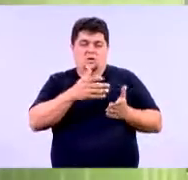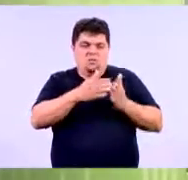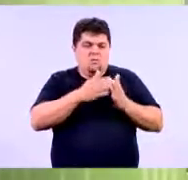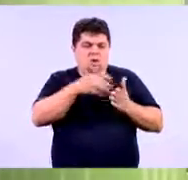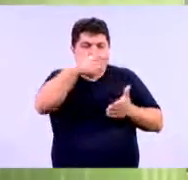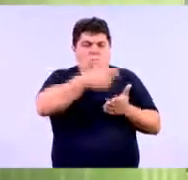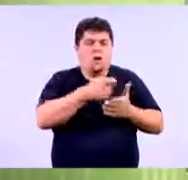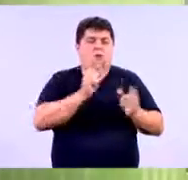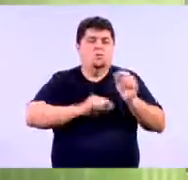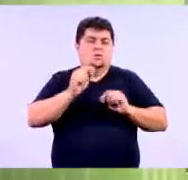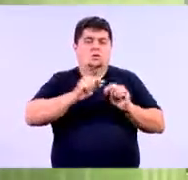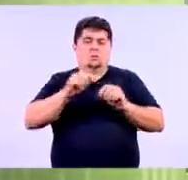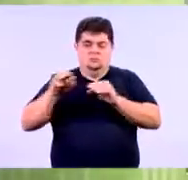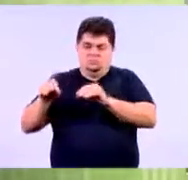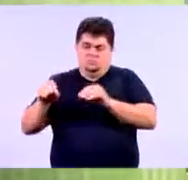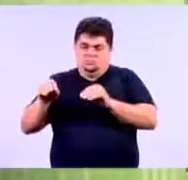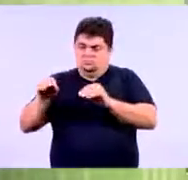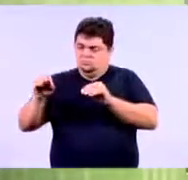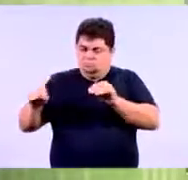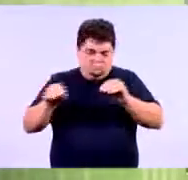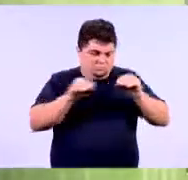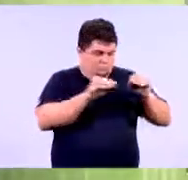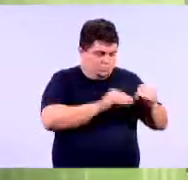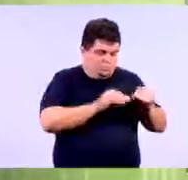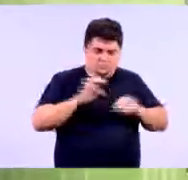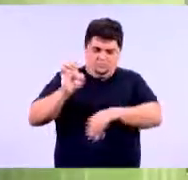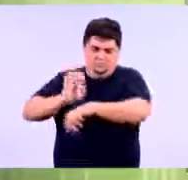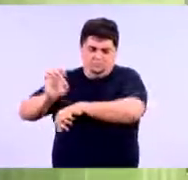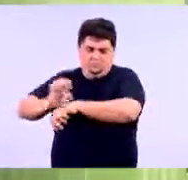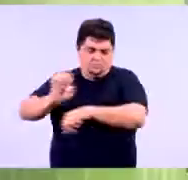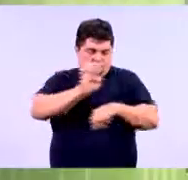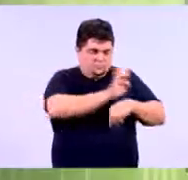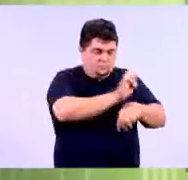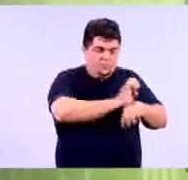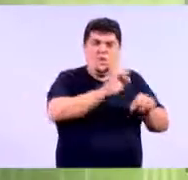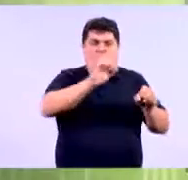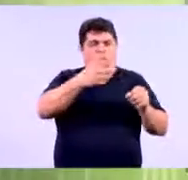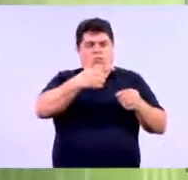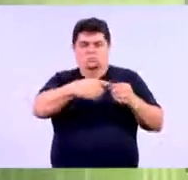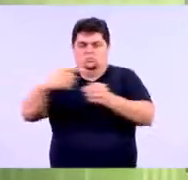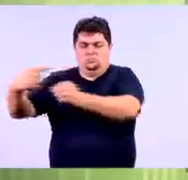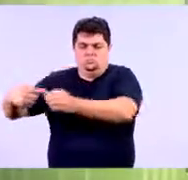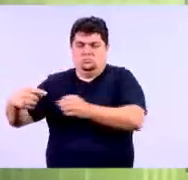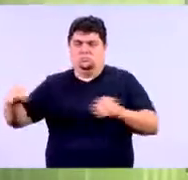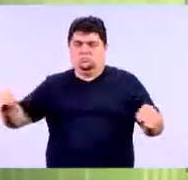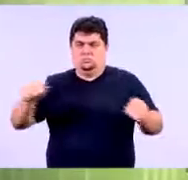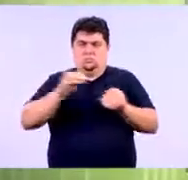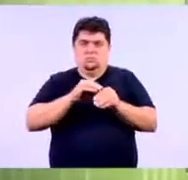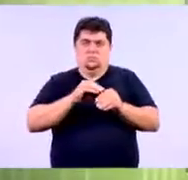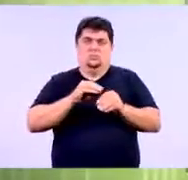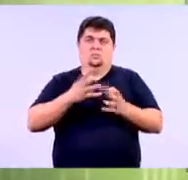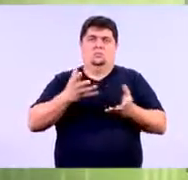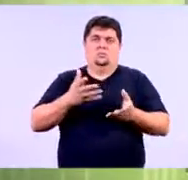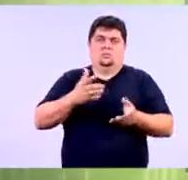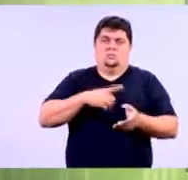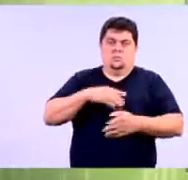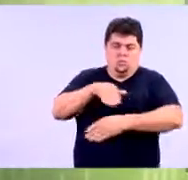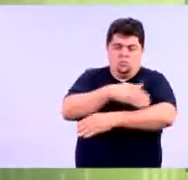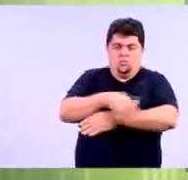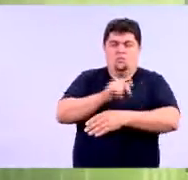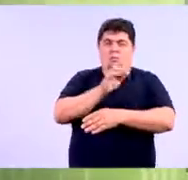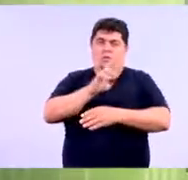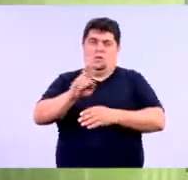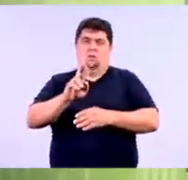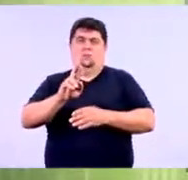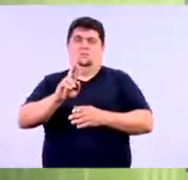serviço que se desloca de um município ou de um estado para o outro, a via pela qual ela está se transportando. E deixar